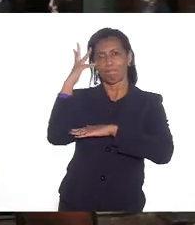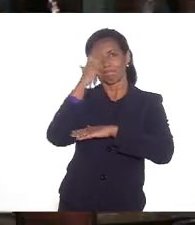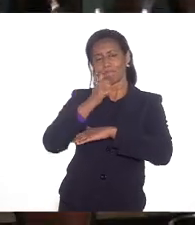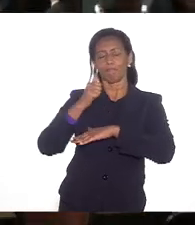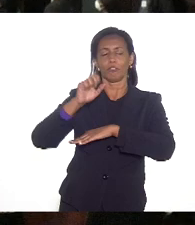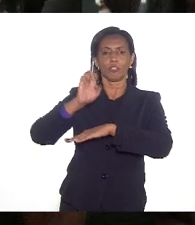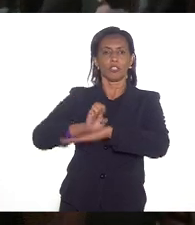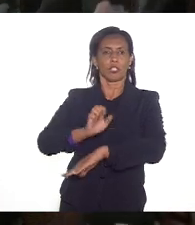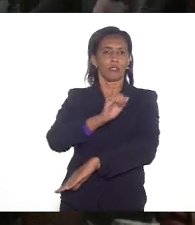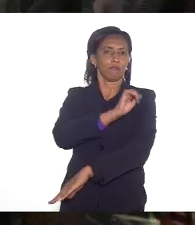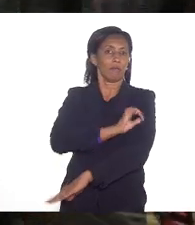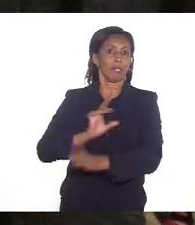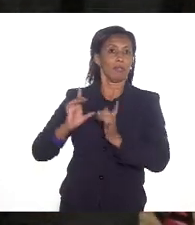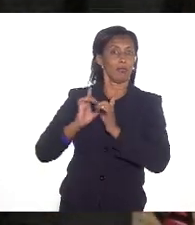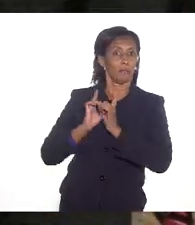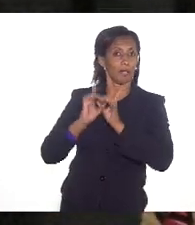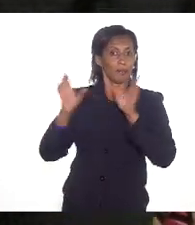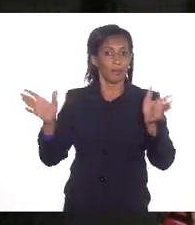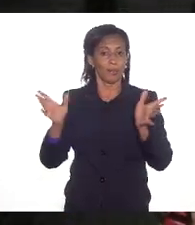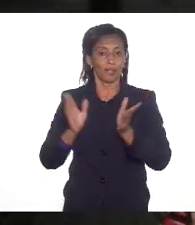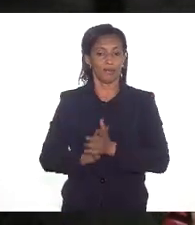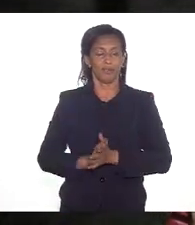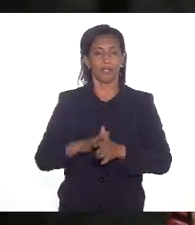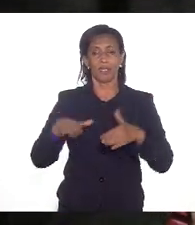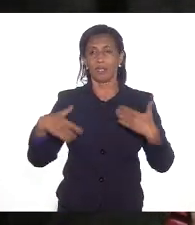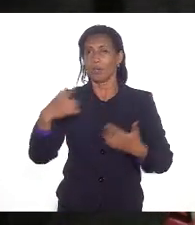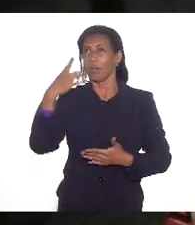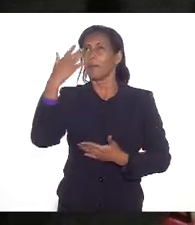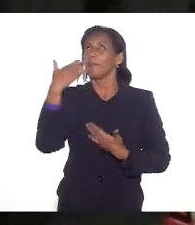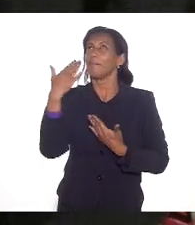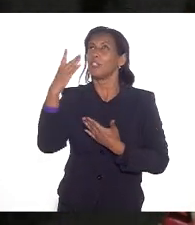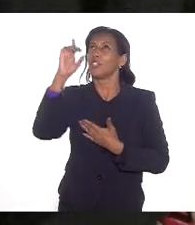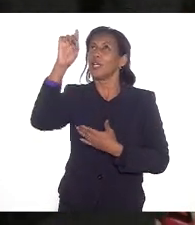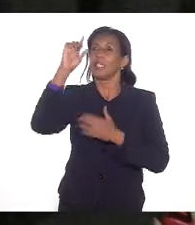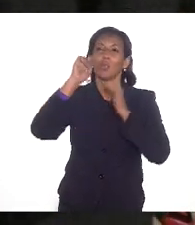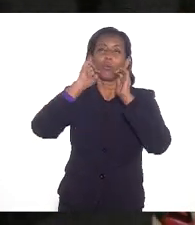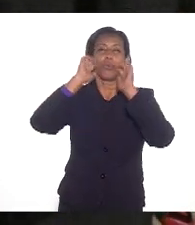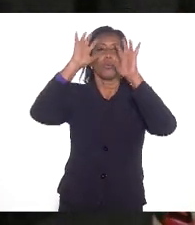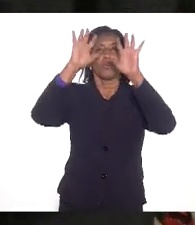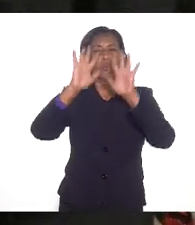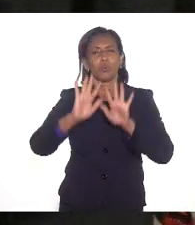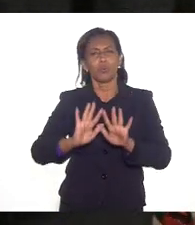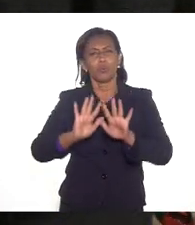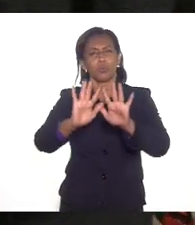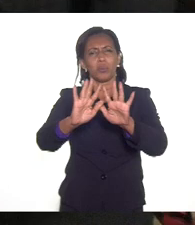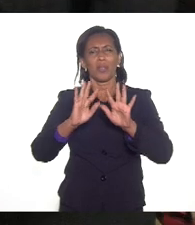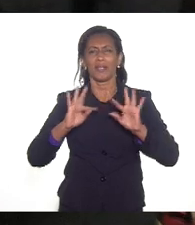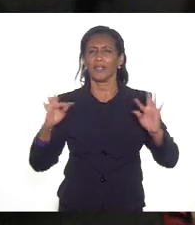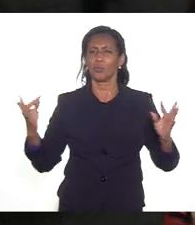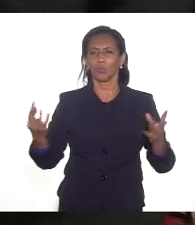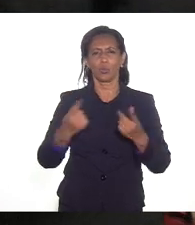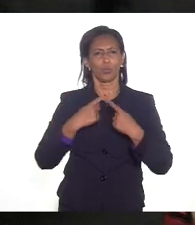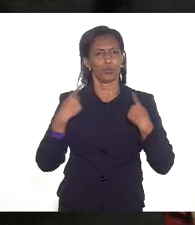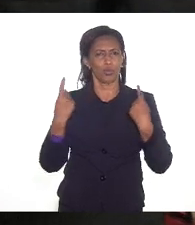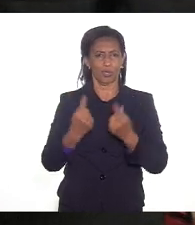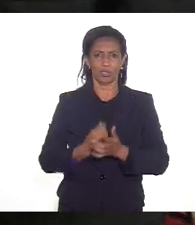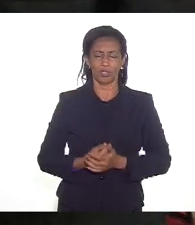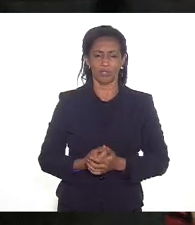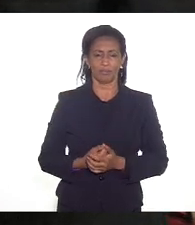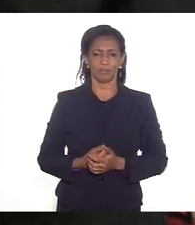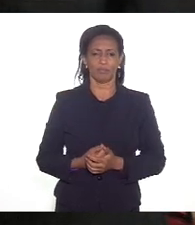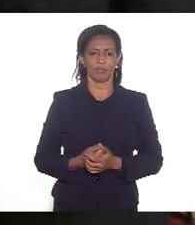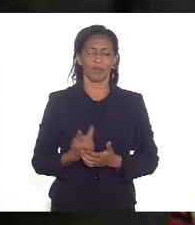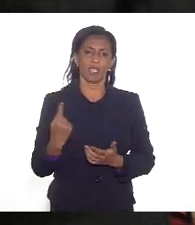pelo Estado do Rio de Janeiro pela democracia então quero pedir a Deus continue lhe abençoando meu presidente EA todos nós que